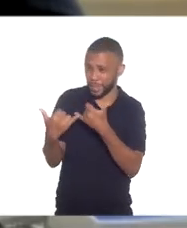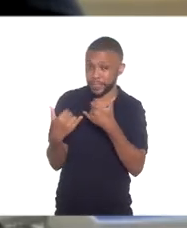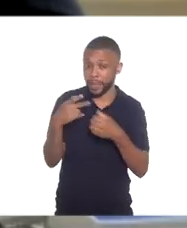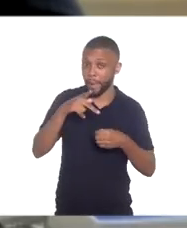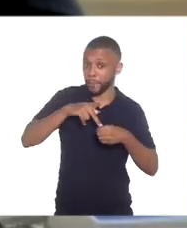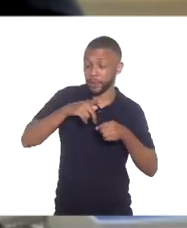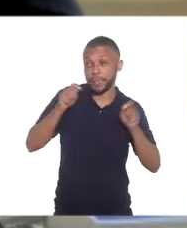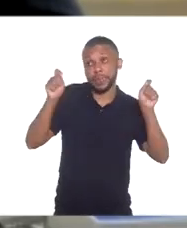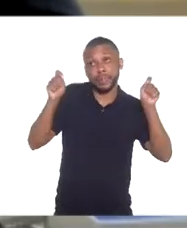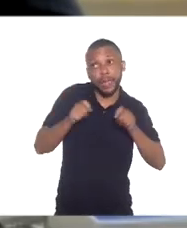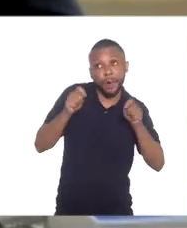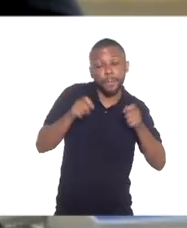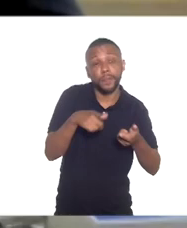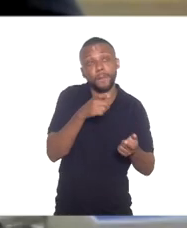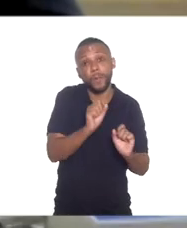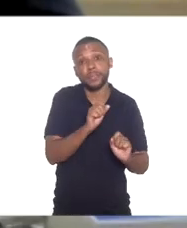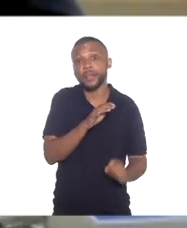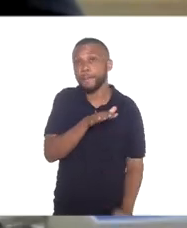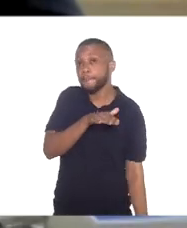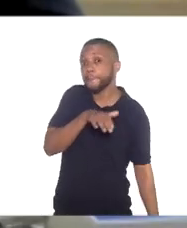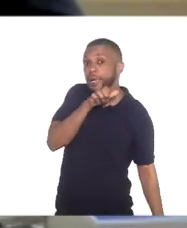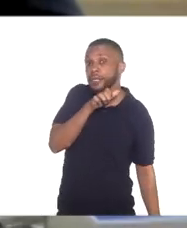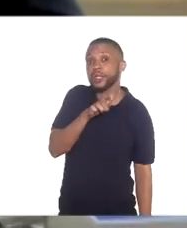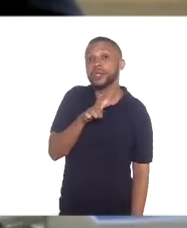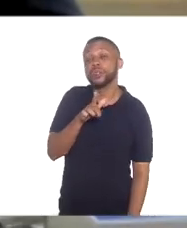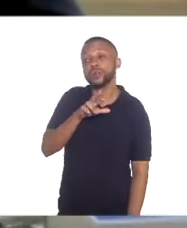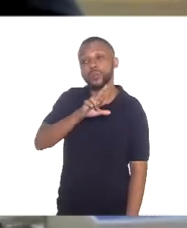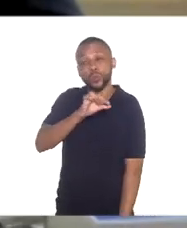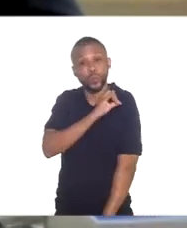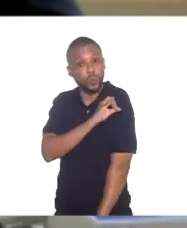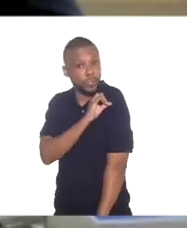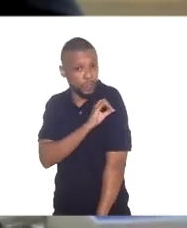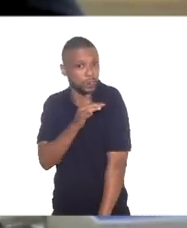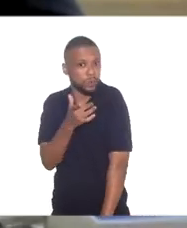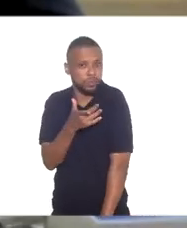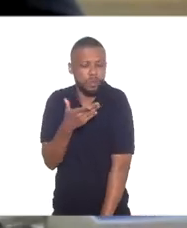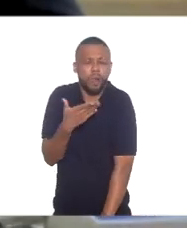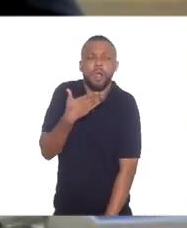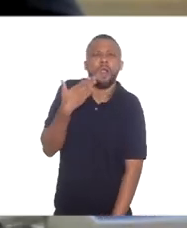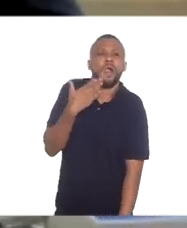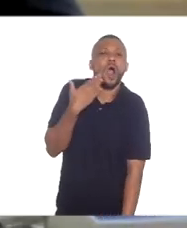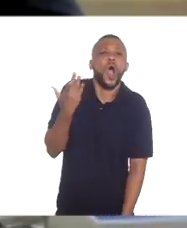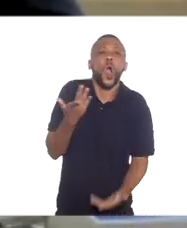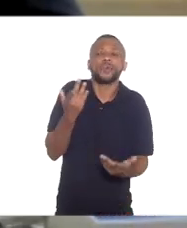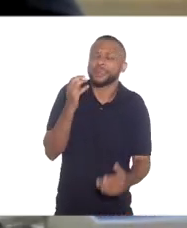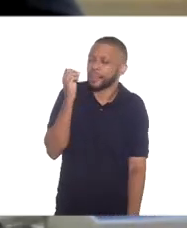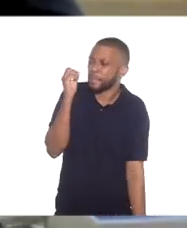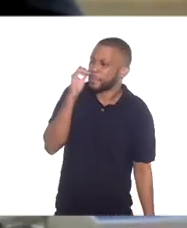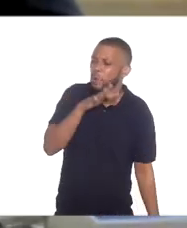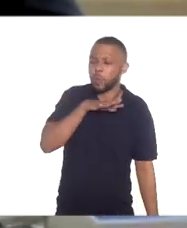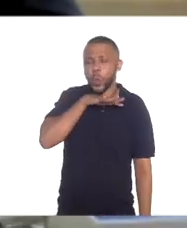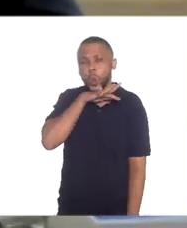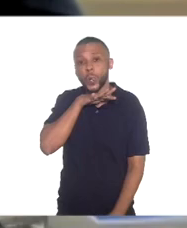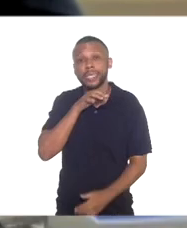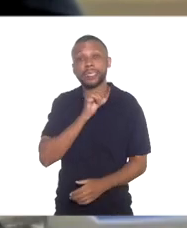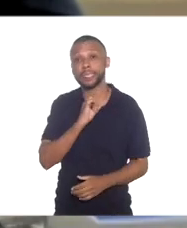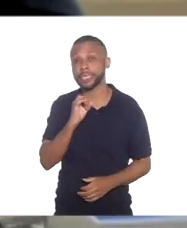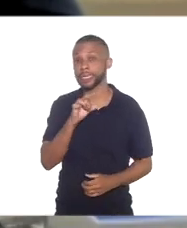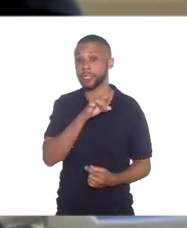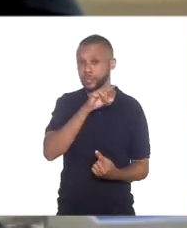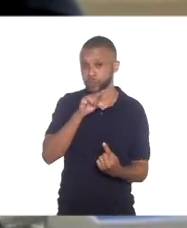do Rio, mas ela hoje é a madrasta do Rio. Porque ela, se ela destinar